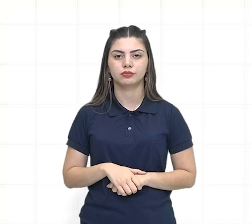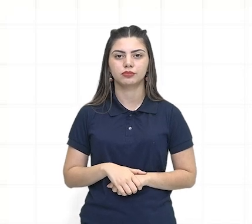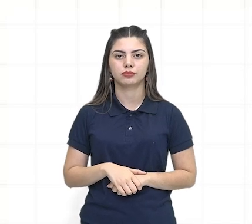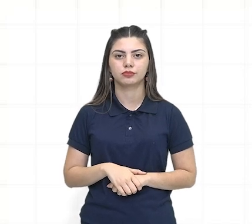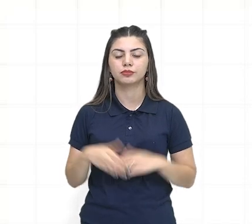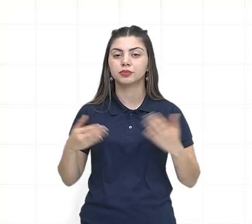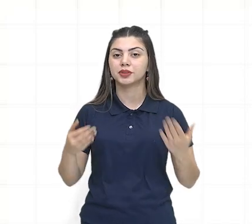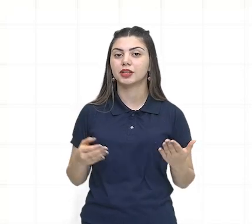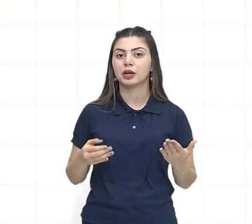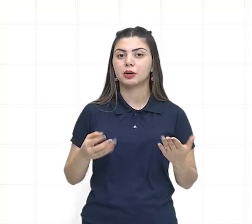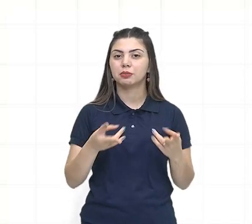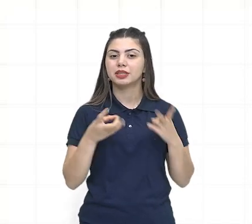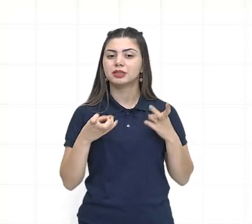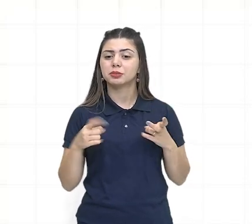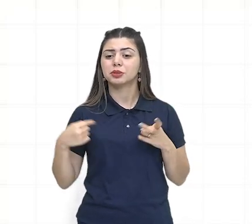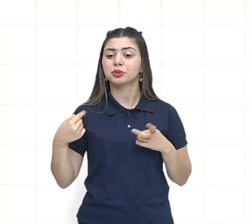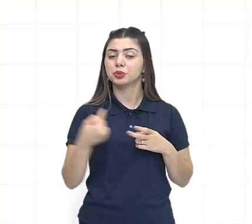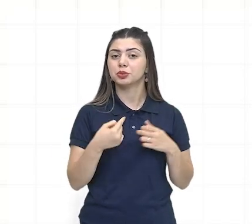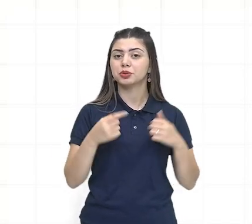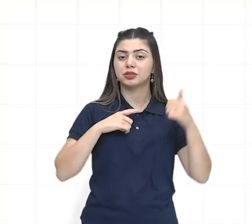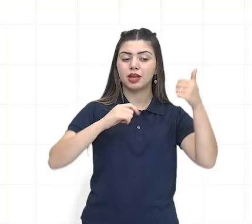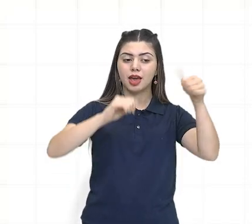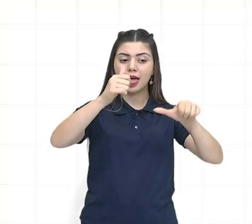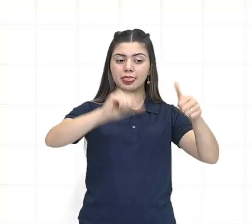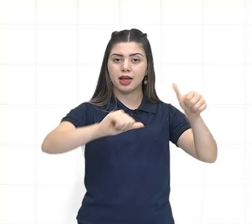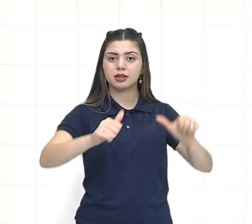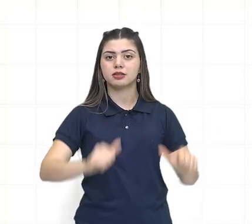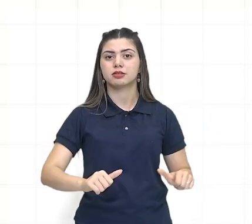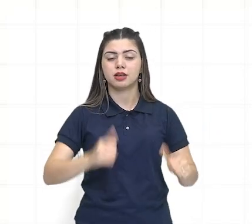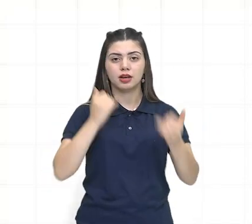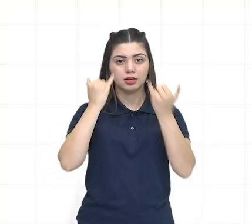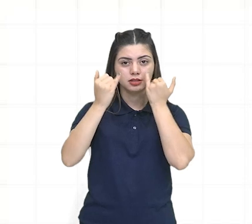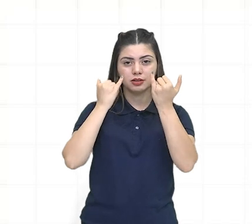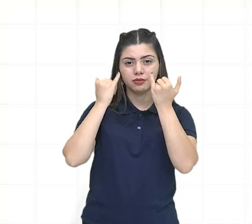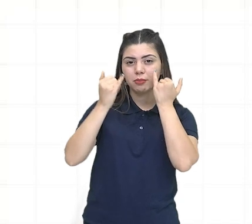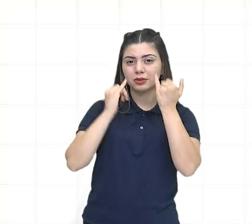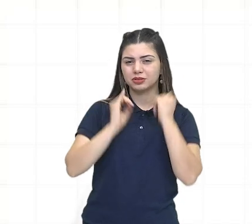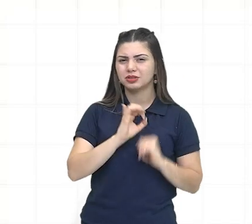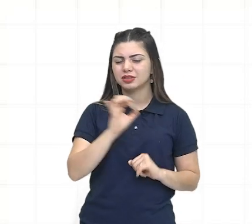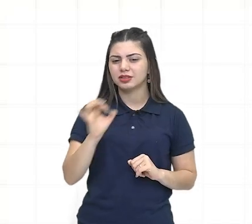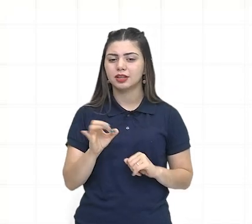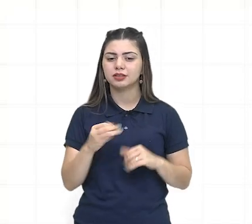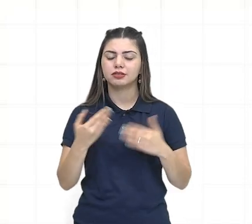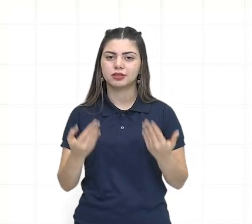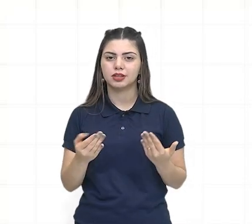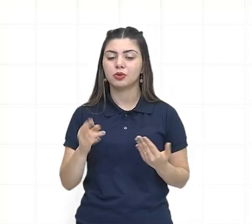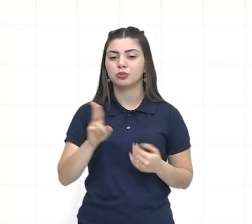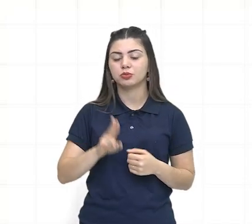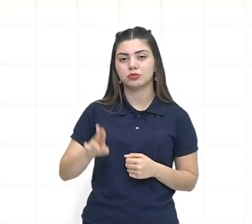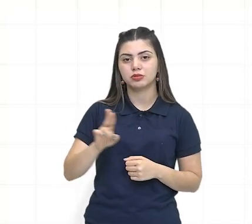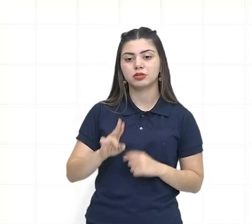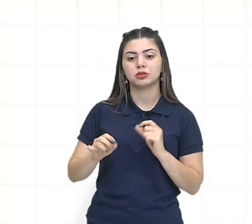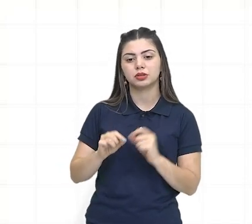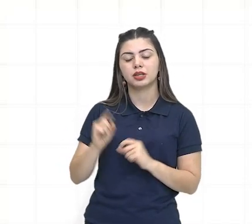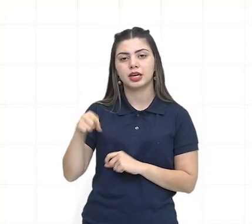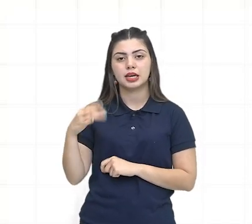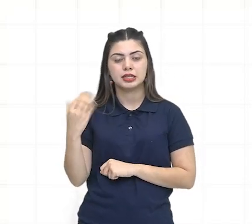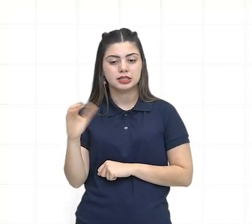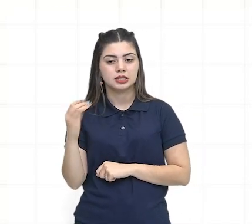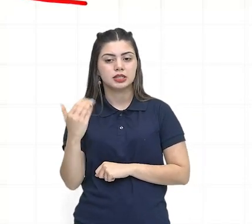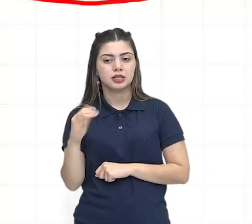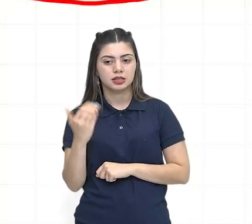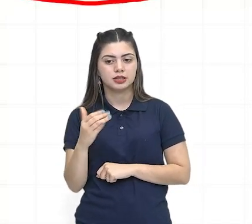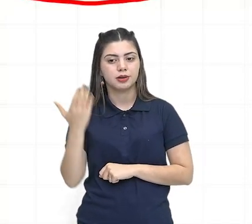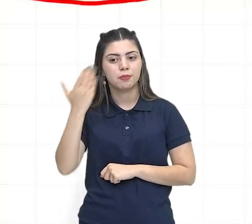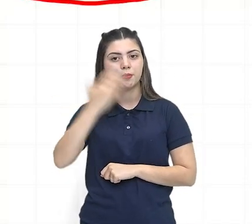estamos fazendo aqui uma análise de um levantamento estatístico com base científica, ó. A fonte